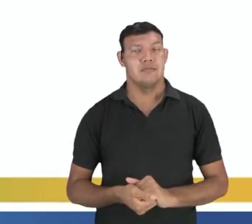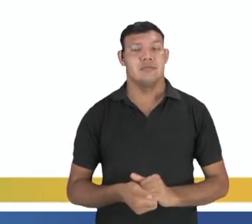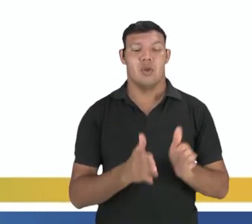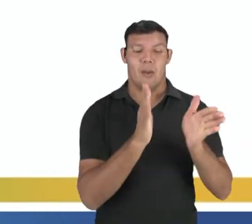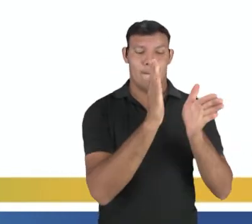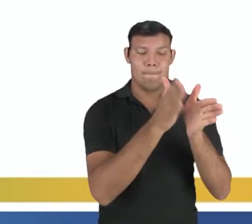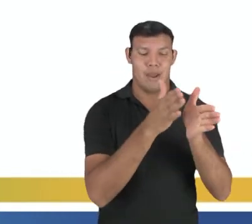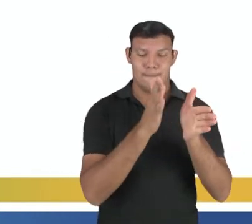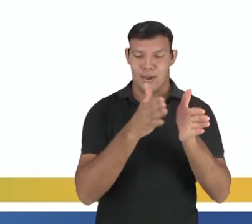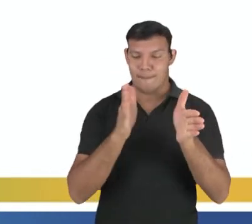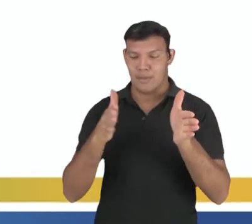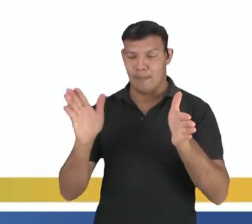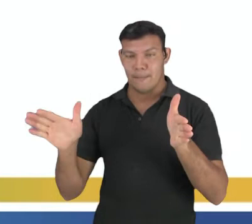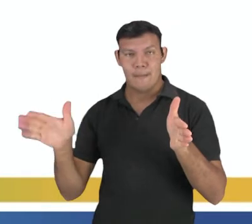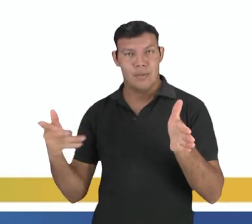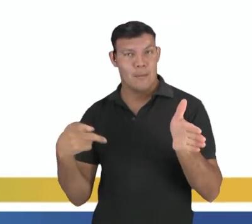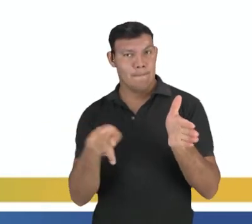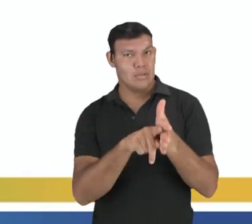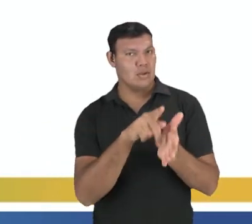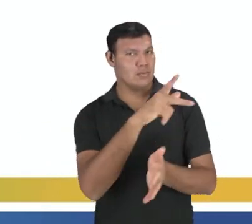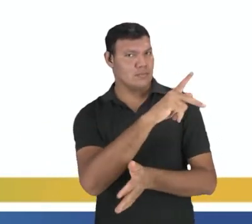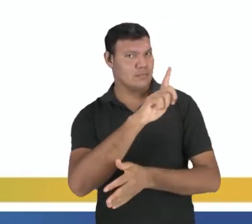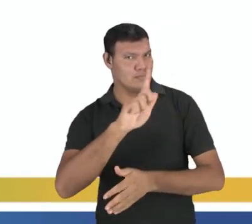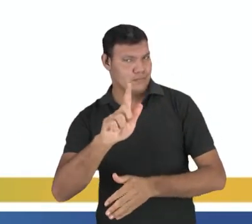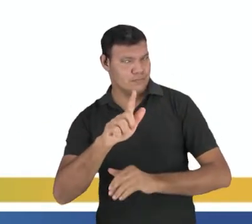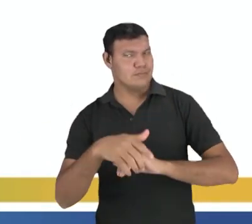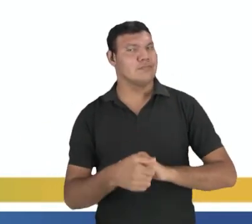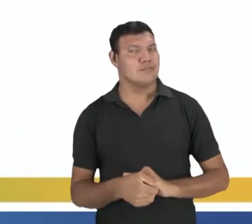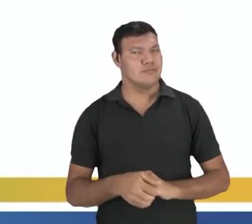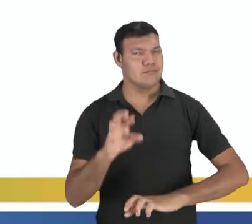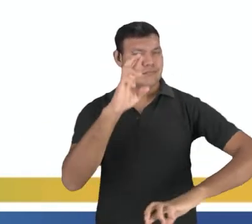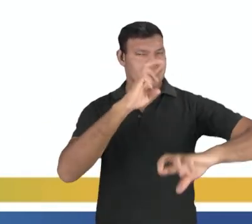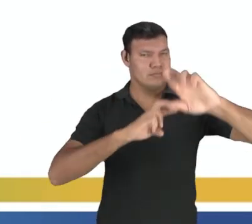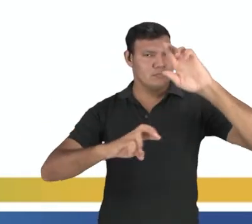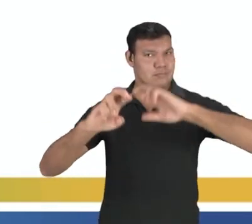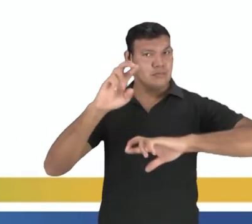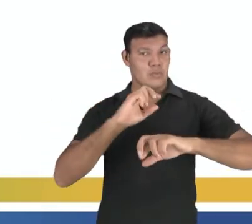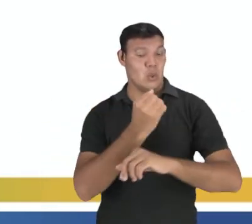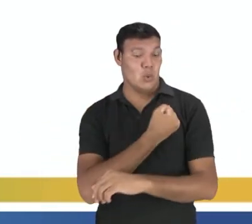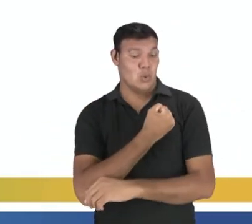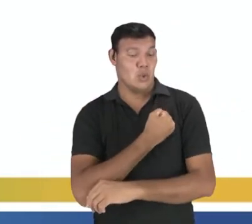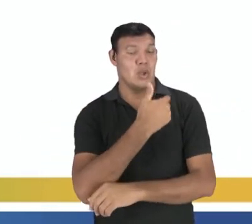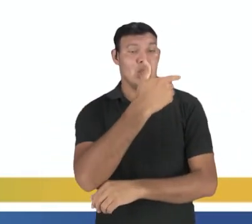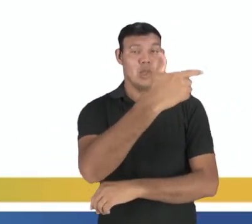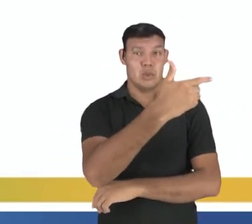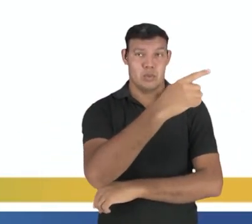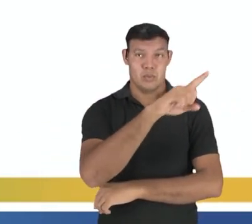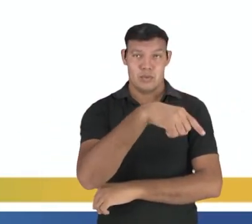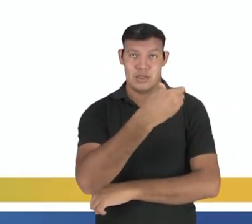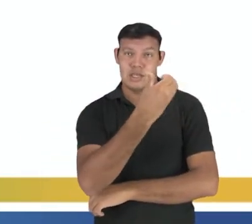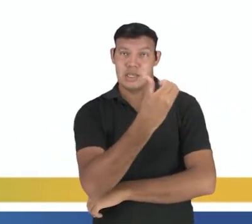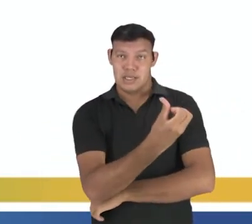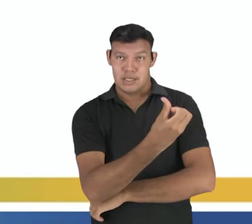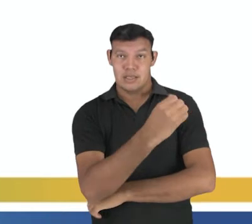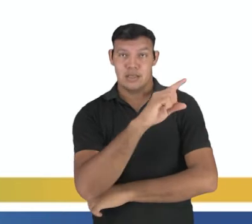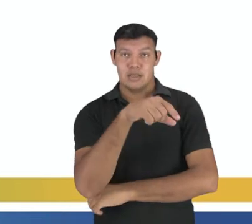sequência seguinte é uma progressão geométrica. Observe que nós temos aí o 2, 6,